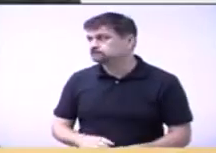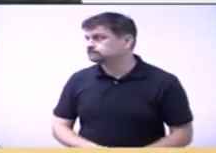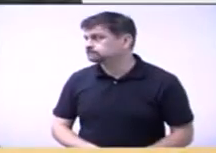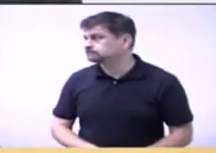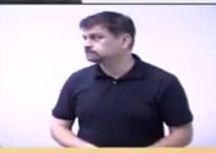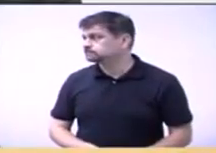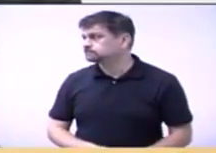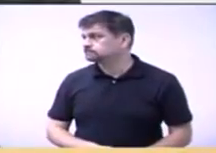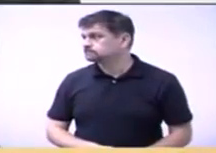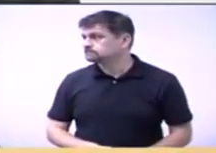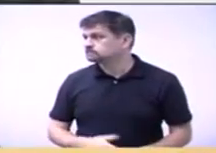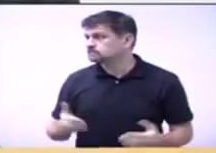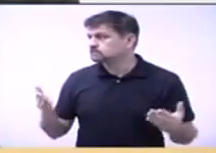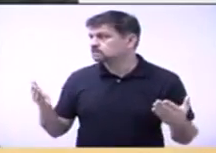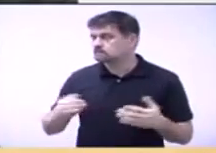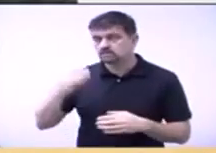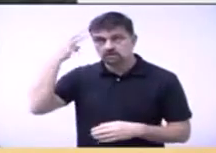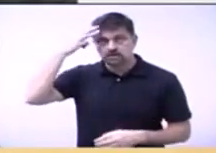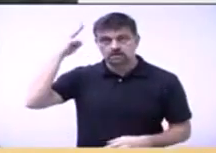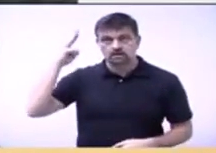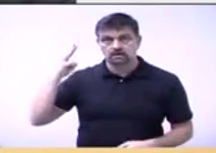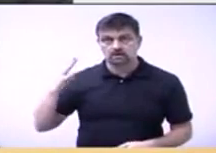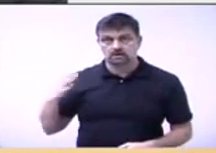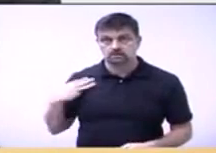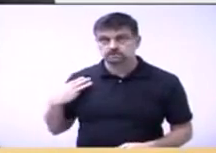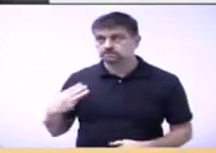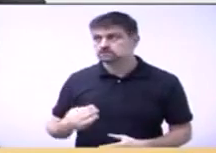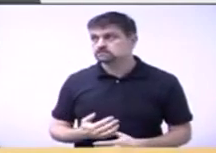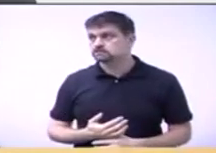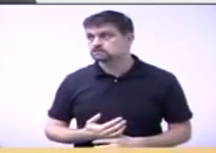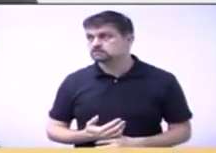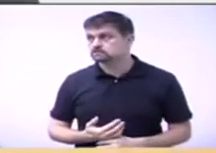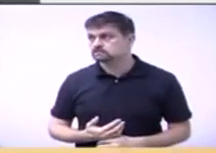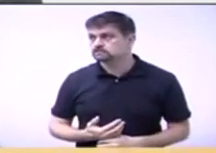favorável. Com a palavra, vereadora Ângela Duarte.